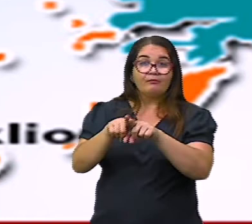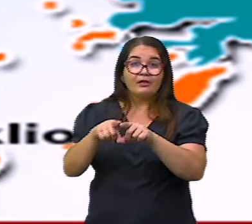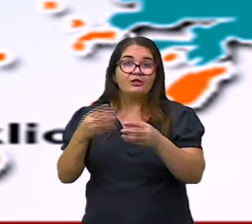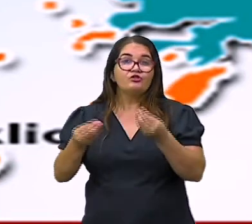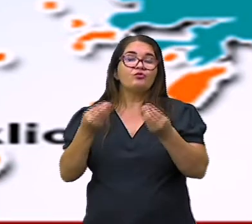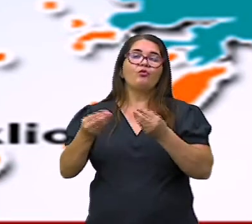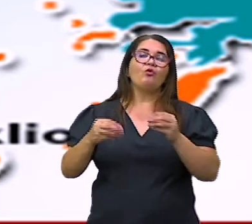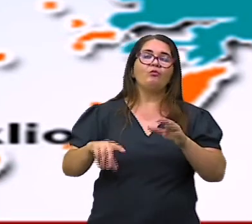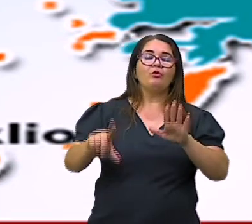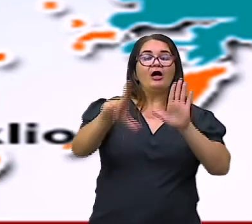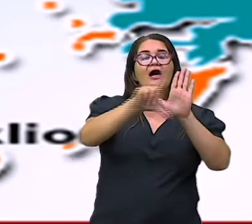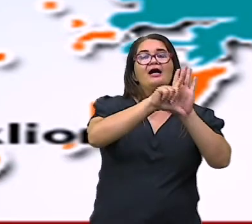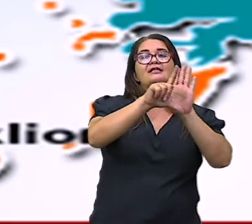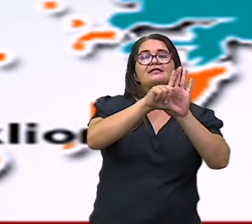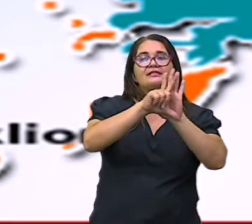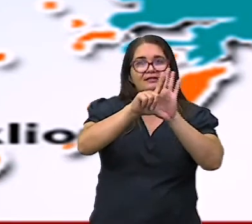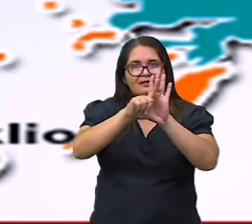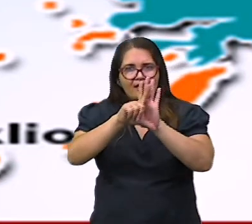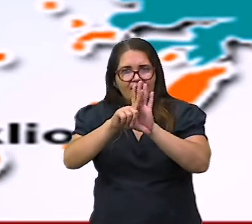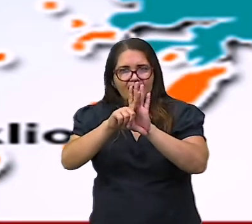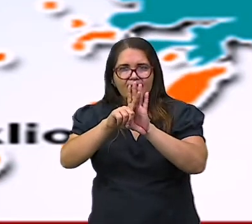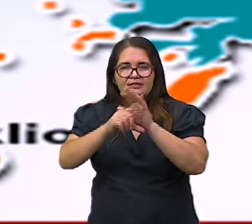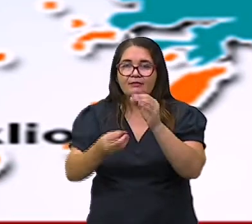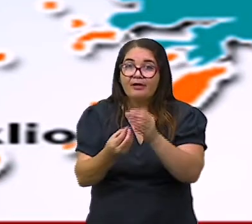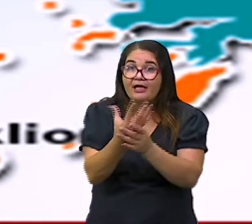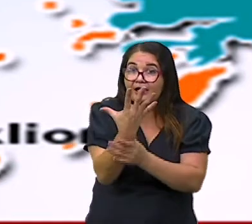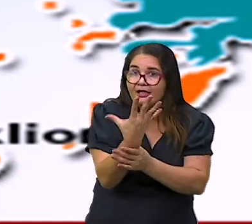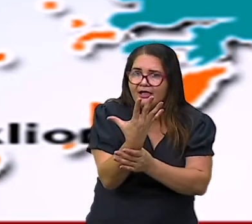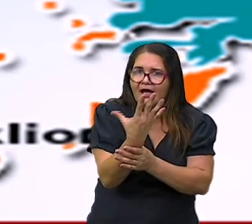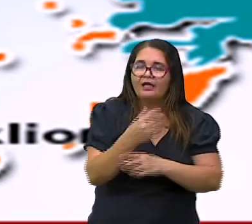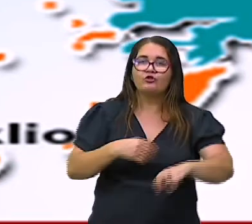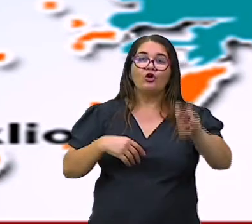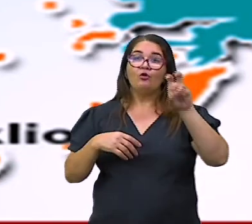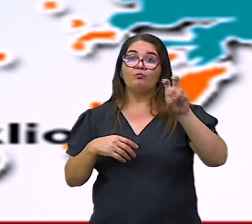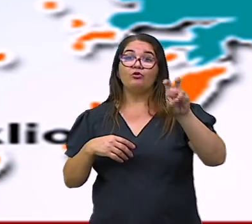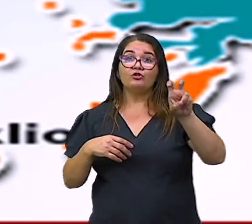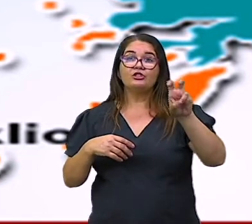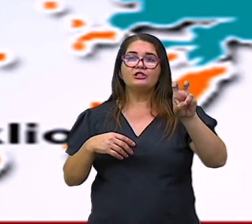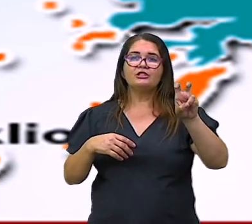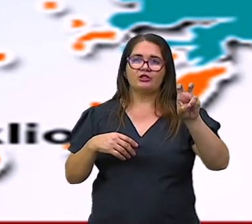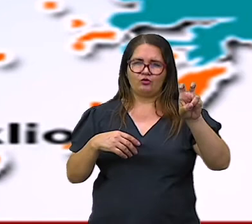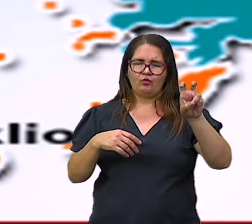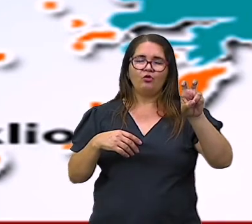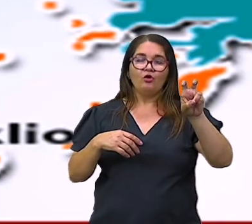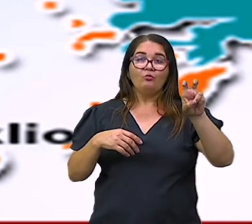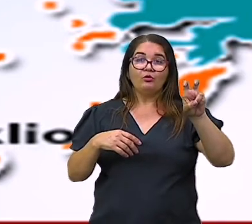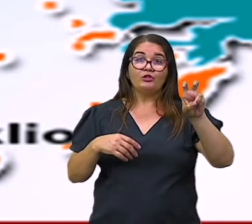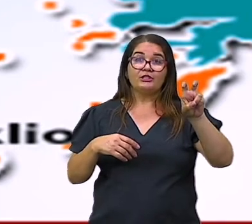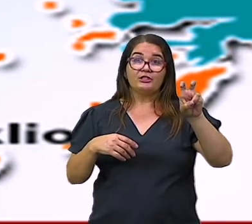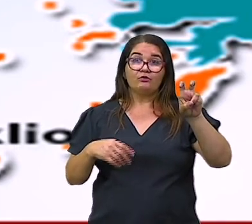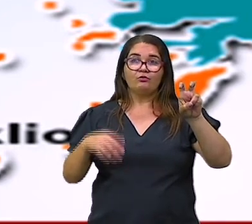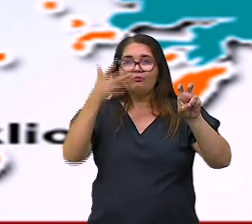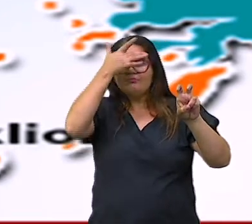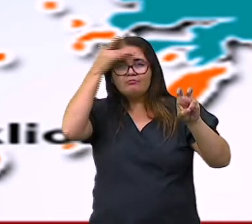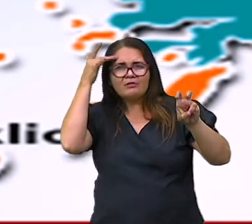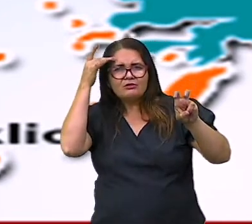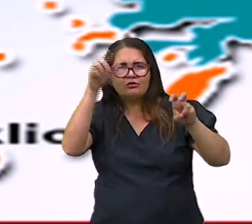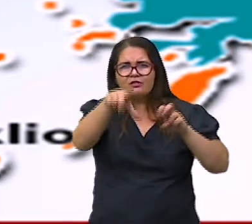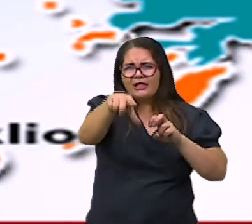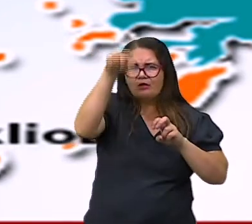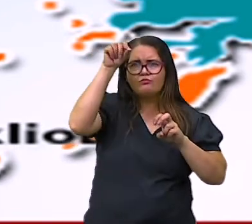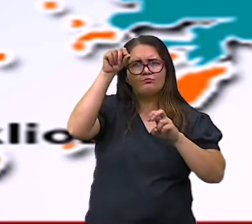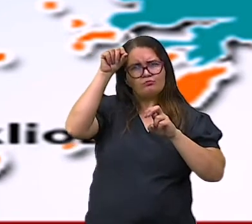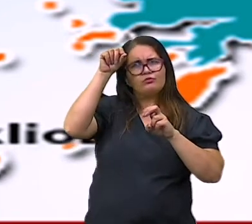violência para manter as classes subalternas dominadas. Os guerreiros formavam essa elite que